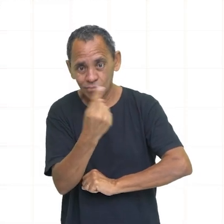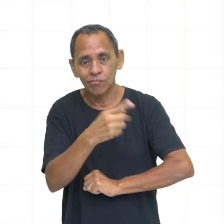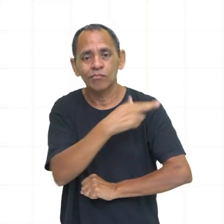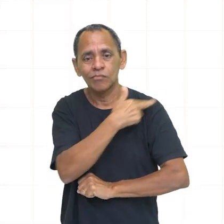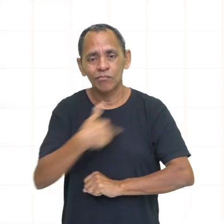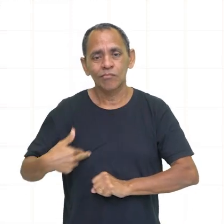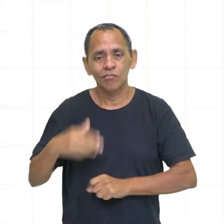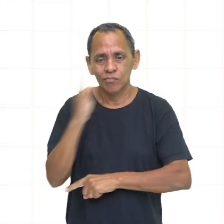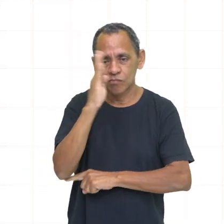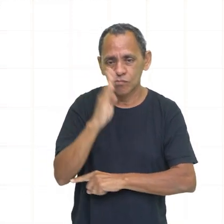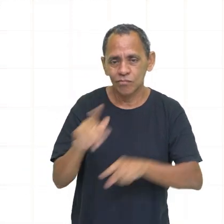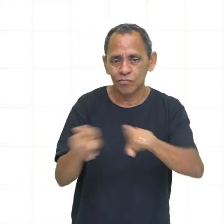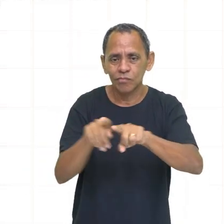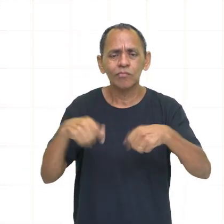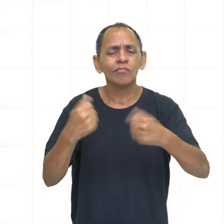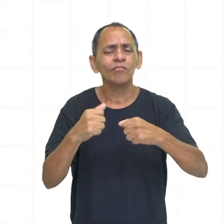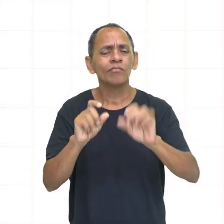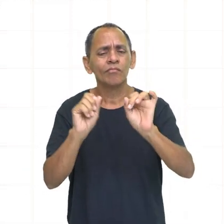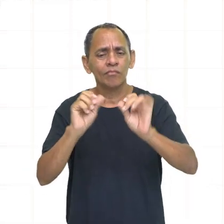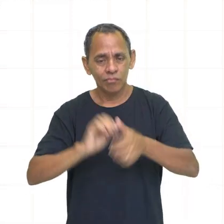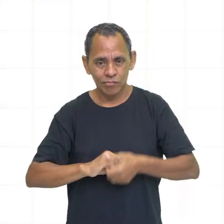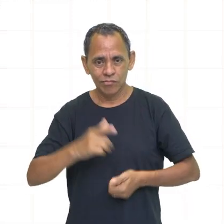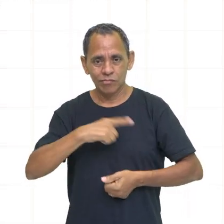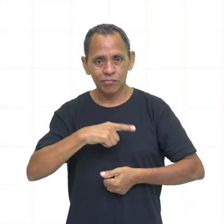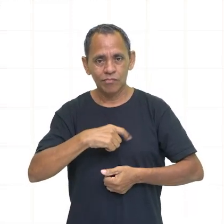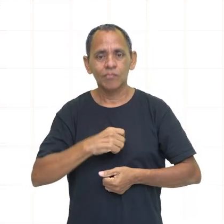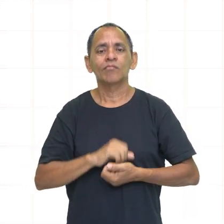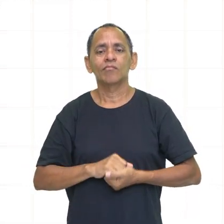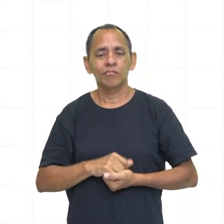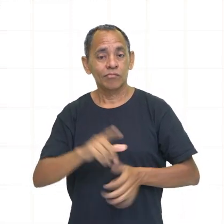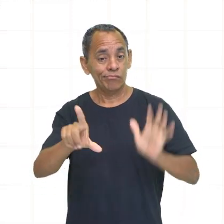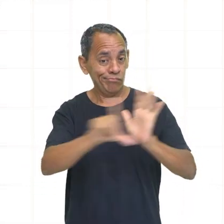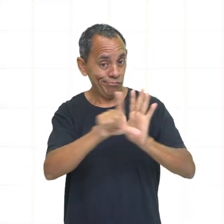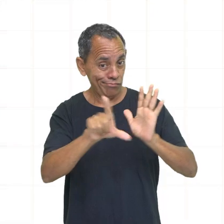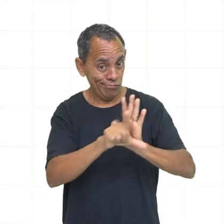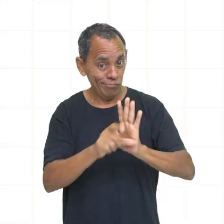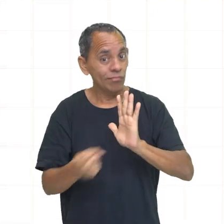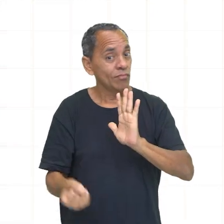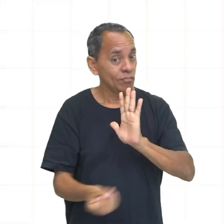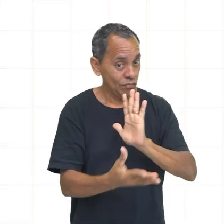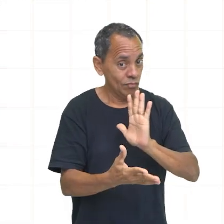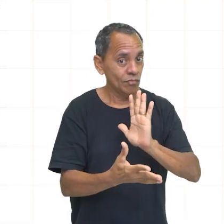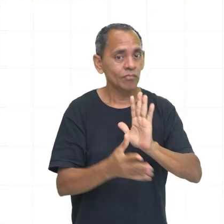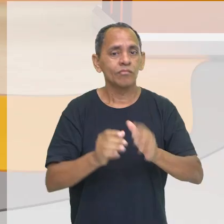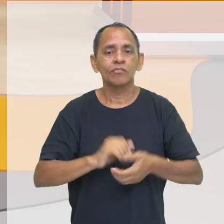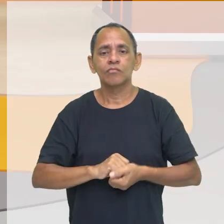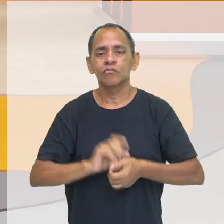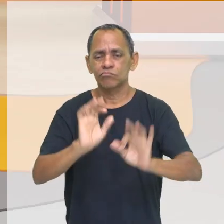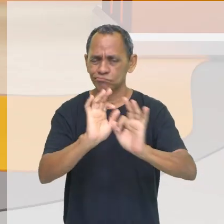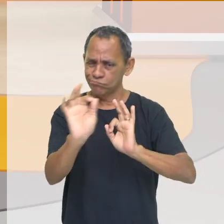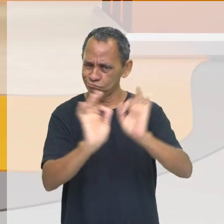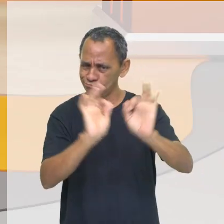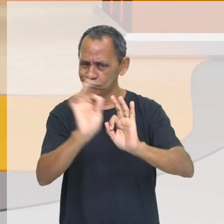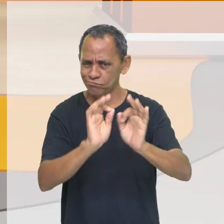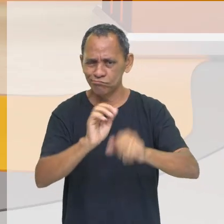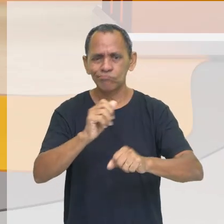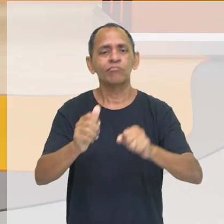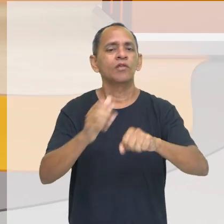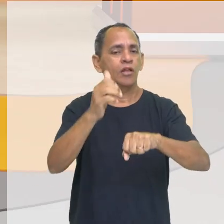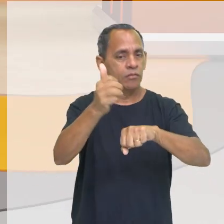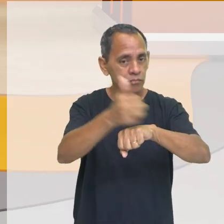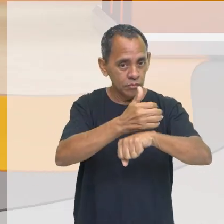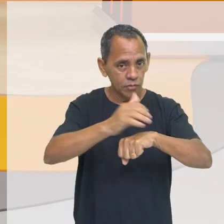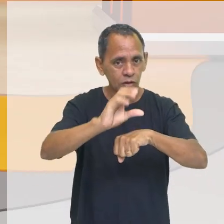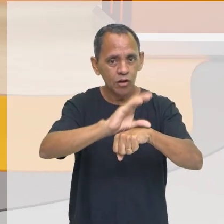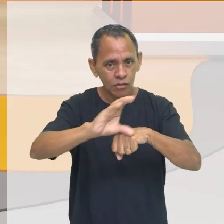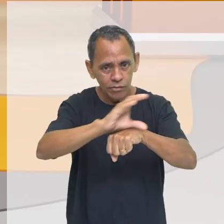República Brasileira. Então, era necessário fazer o quê? Ter novas leis para o país. E para isso foi preparada aí a